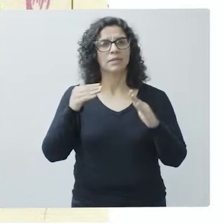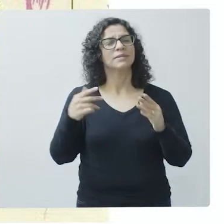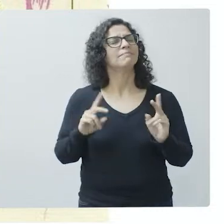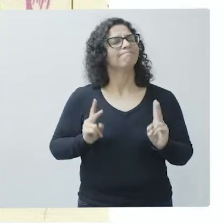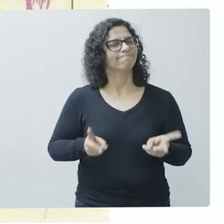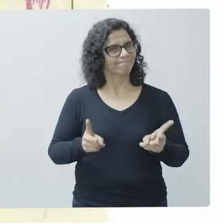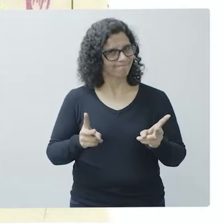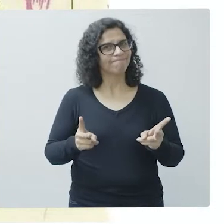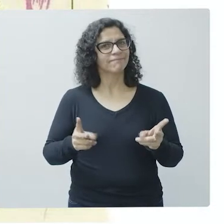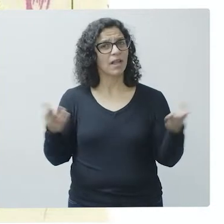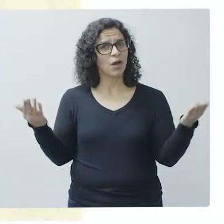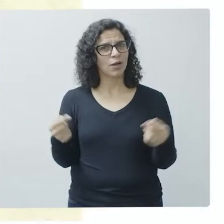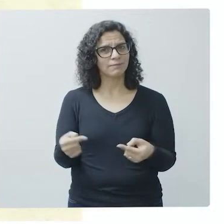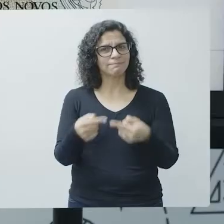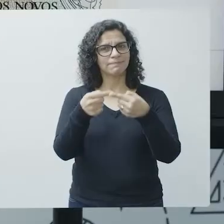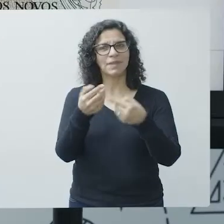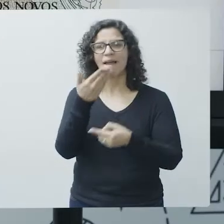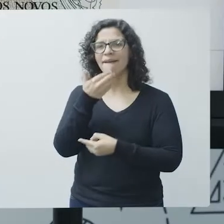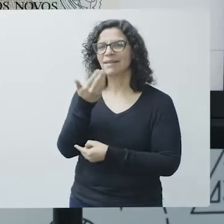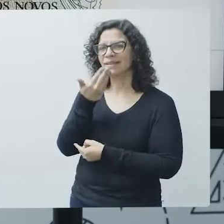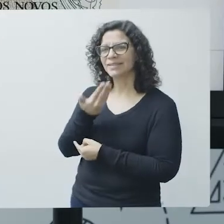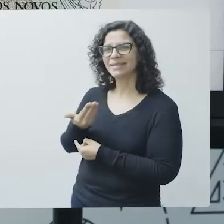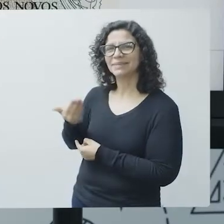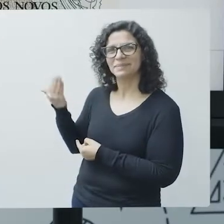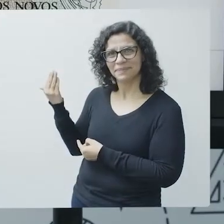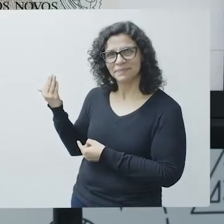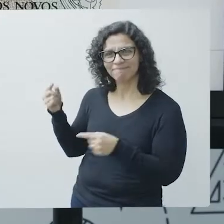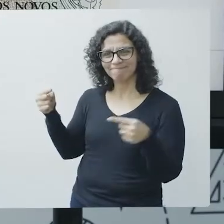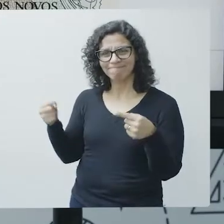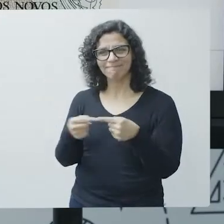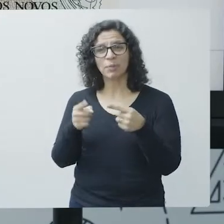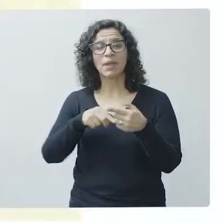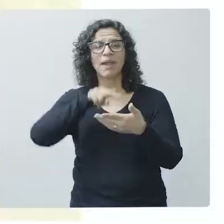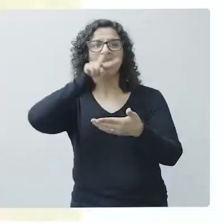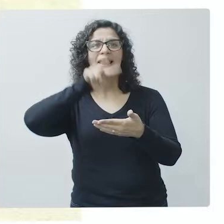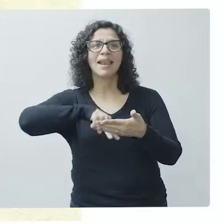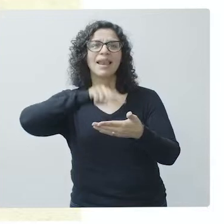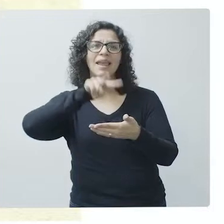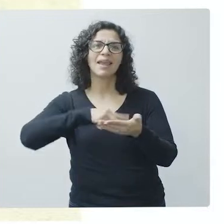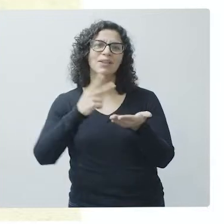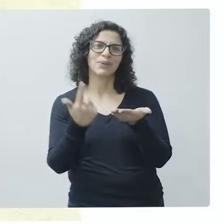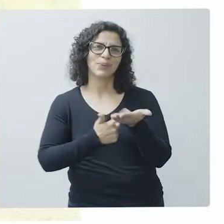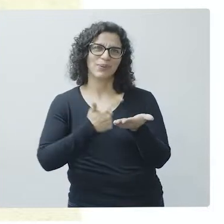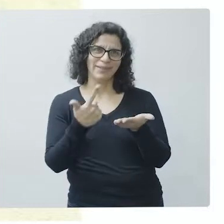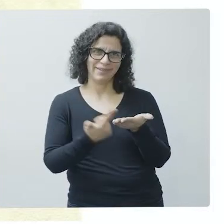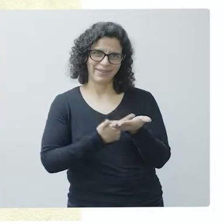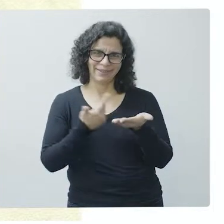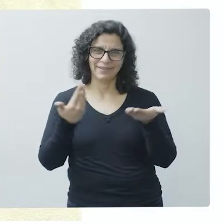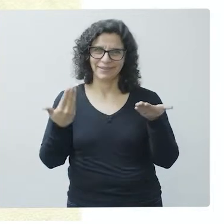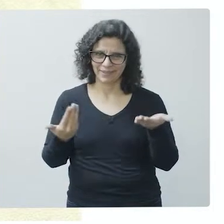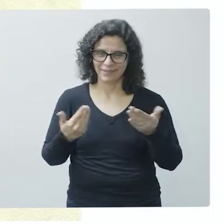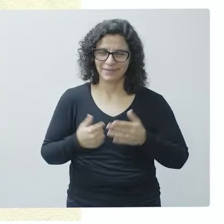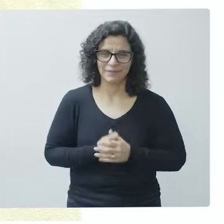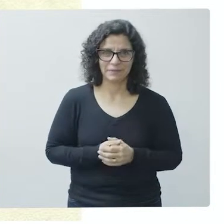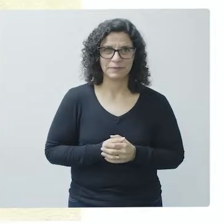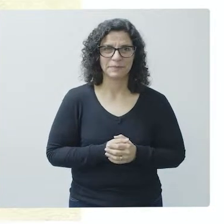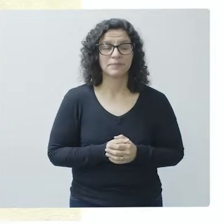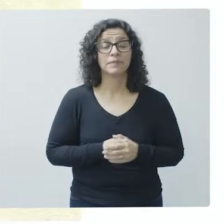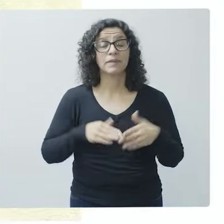ver com aquela criança, olha só. Tudo a ver com a criança que está fazendo a leitura.